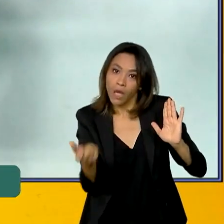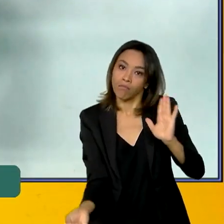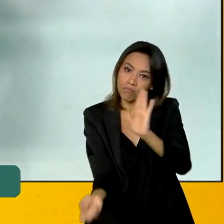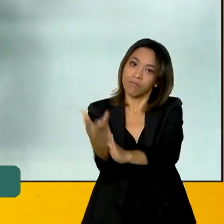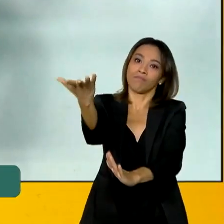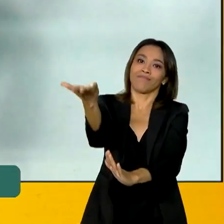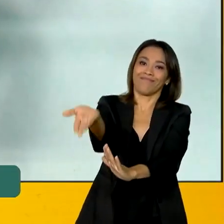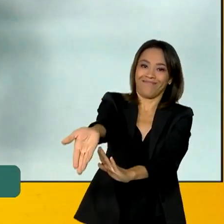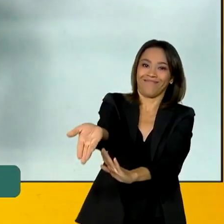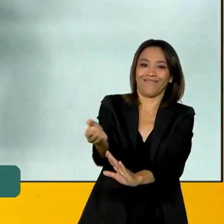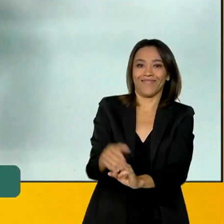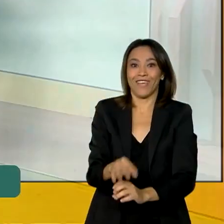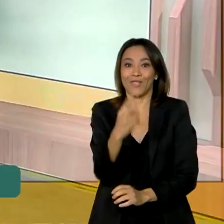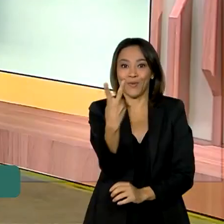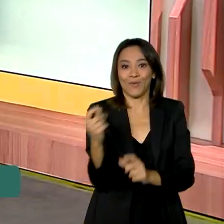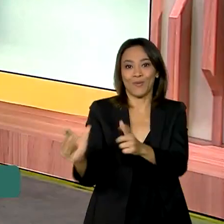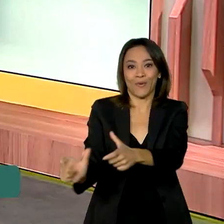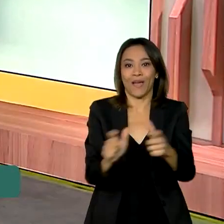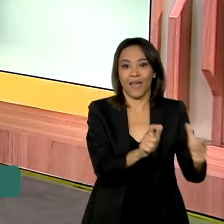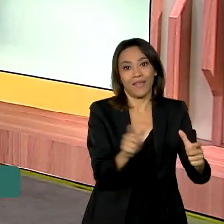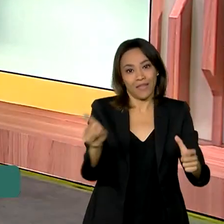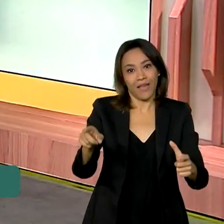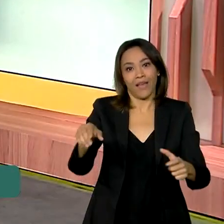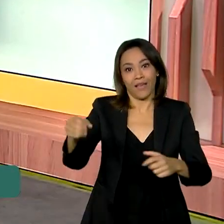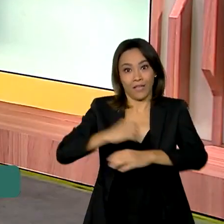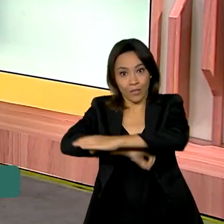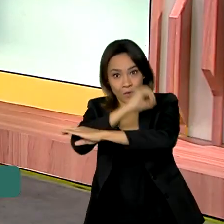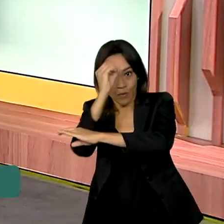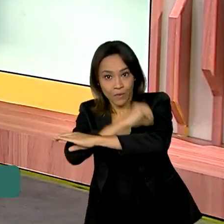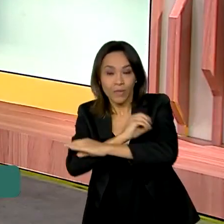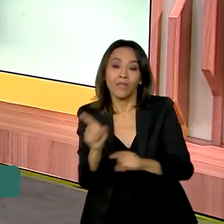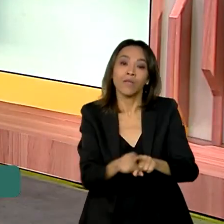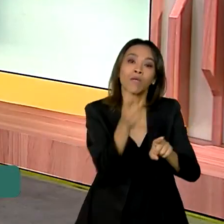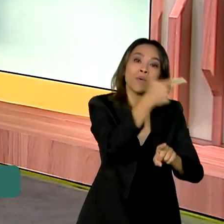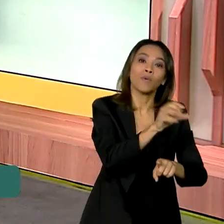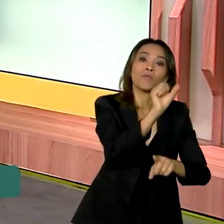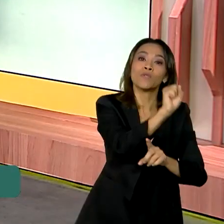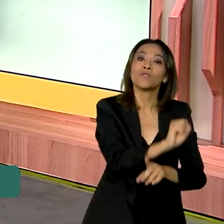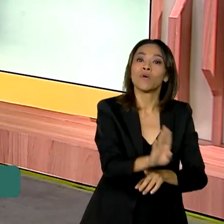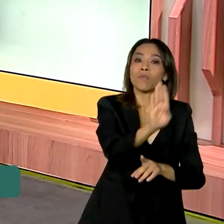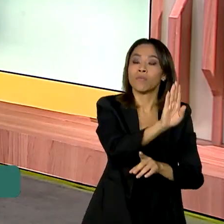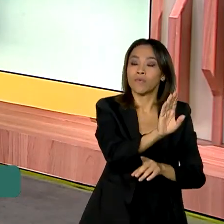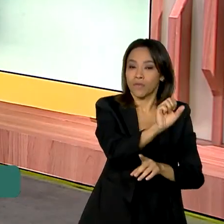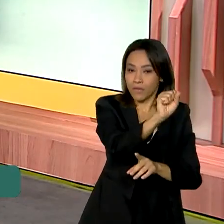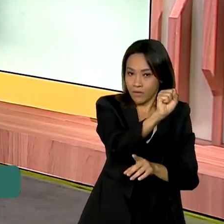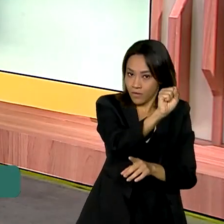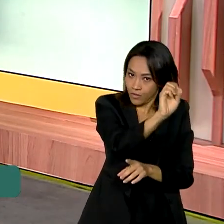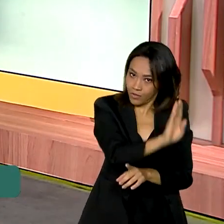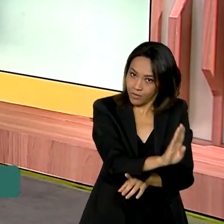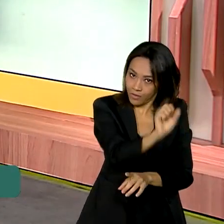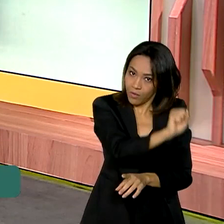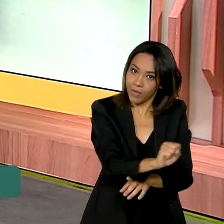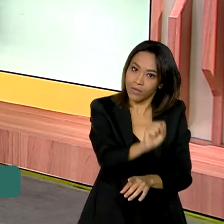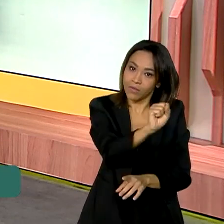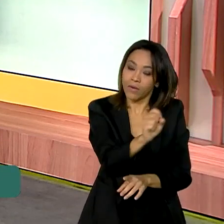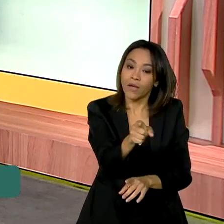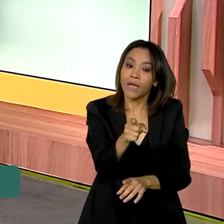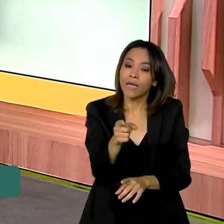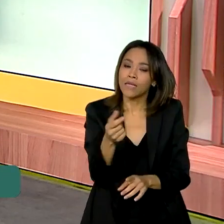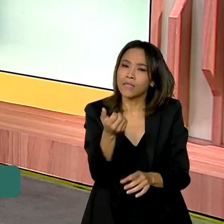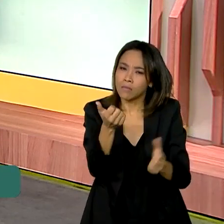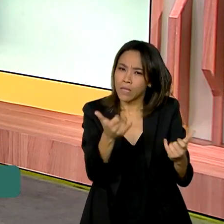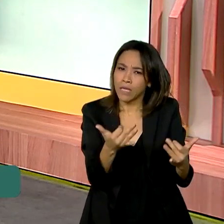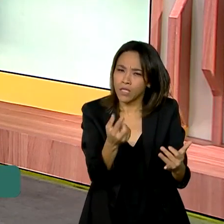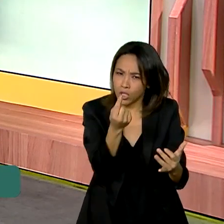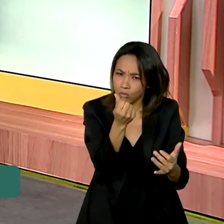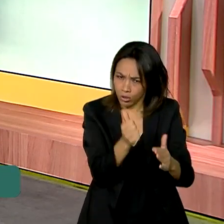Sobradinho. Agora, a expansão da rede de institutos federais pelo país será feita com recursos